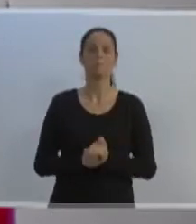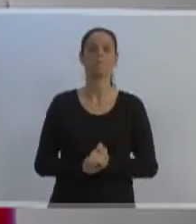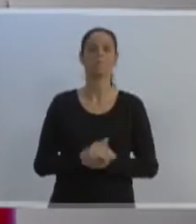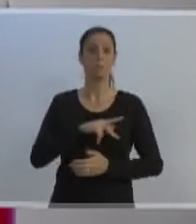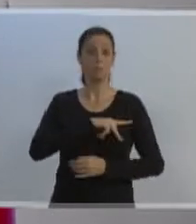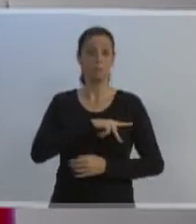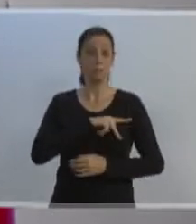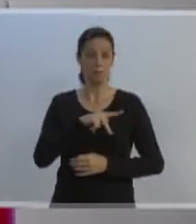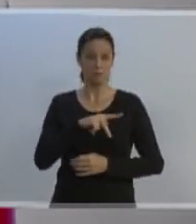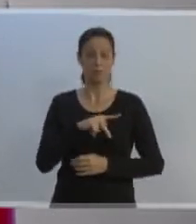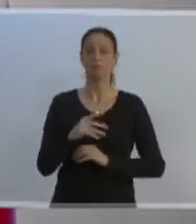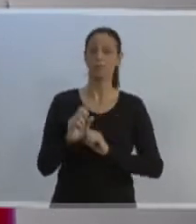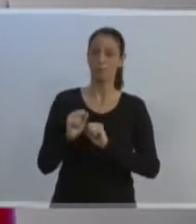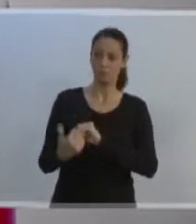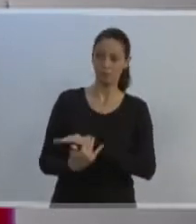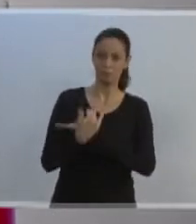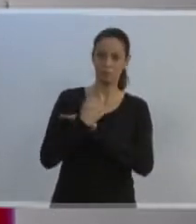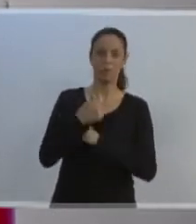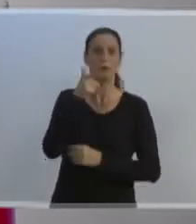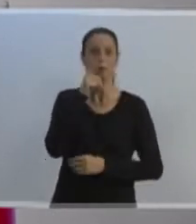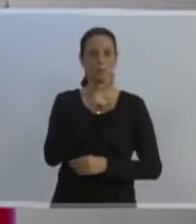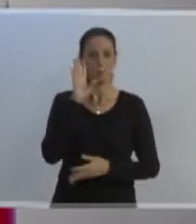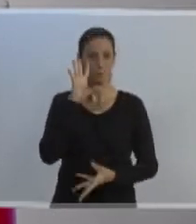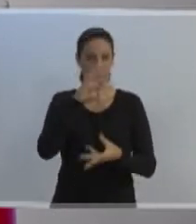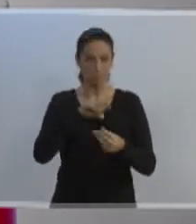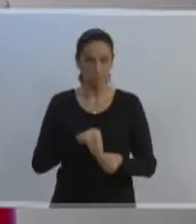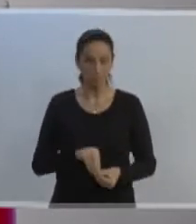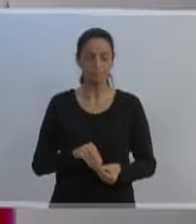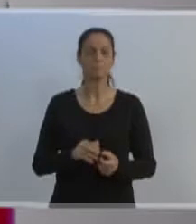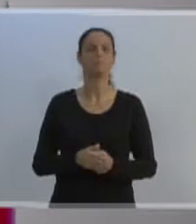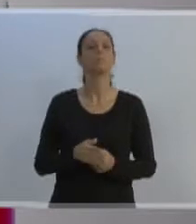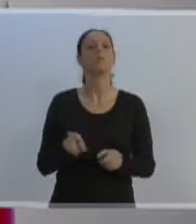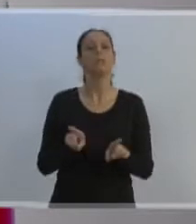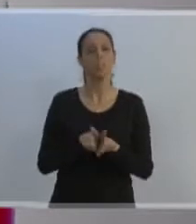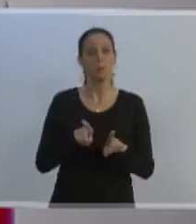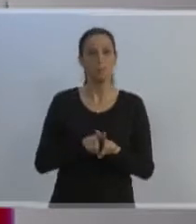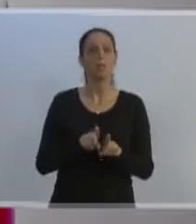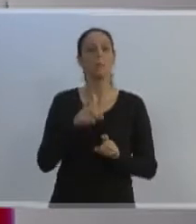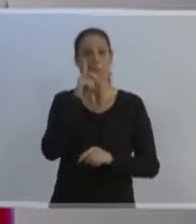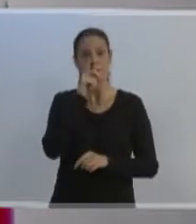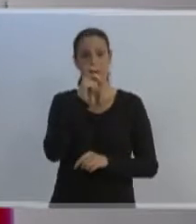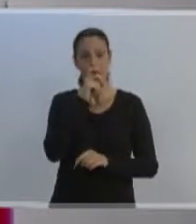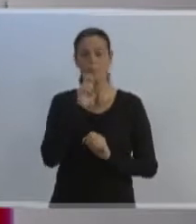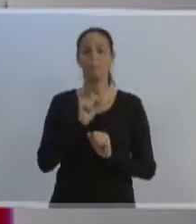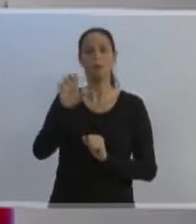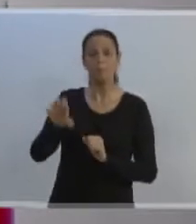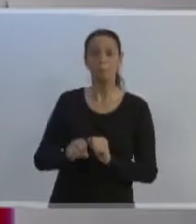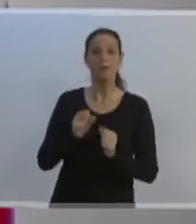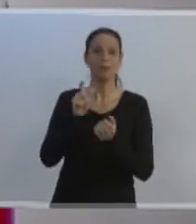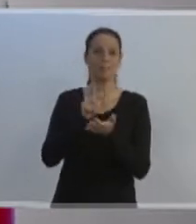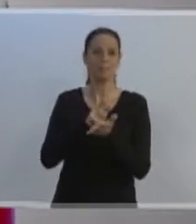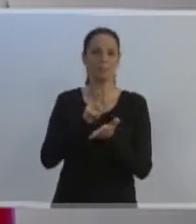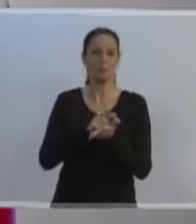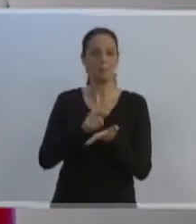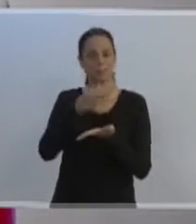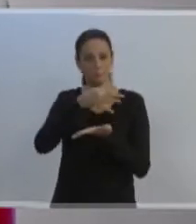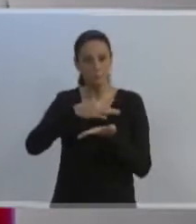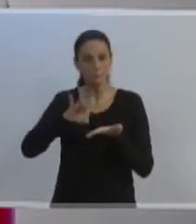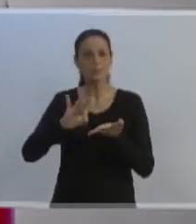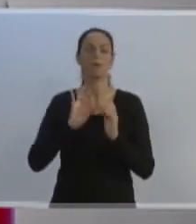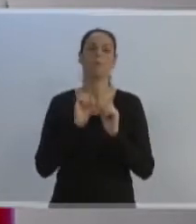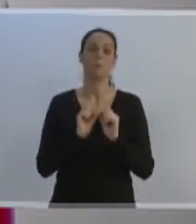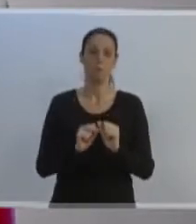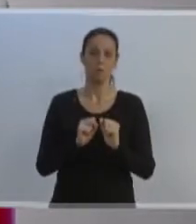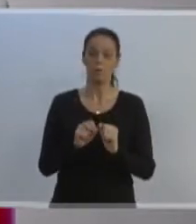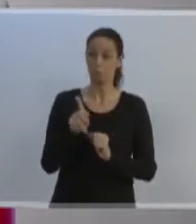aqui em exercício me ajude para que eu consiga concluir. E quero deixar à disposição para que os pais preencham essa notificação,